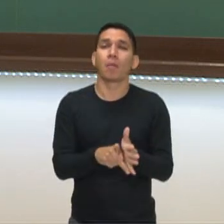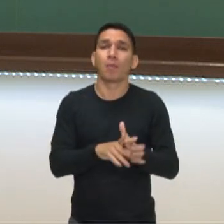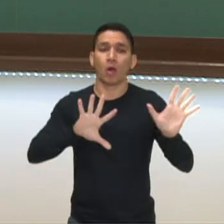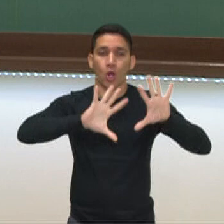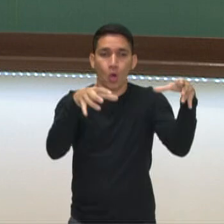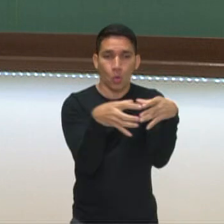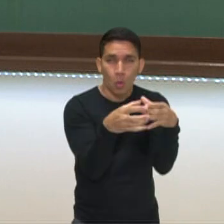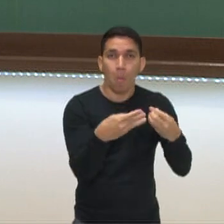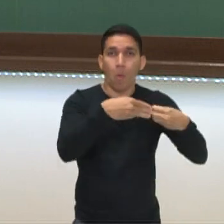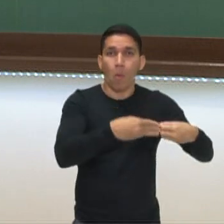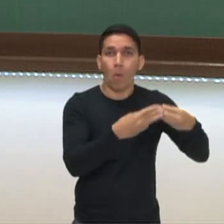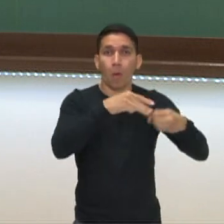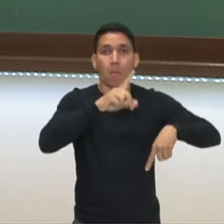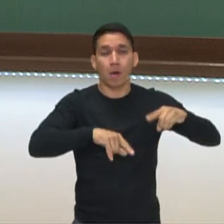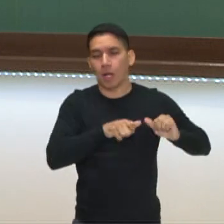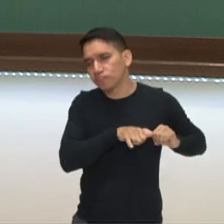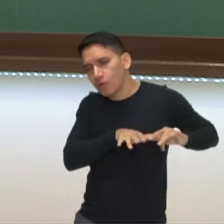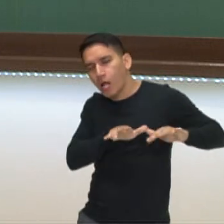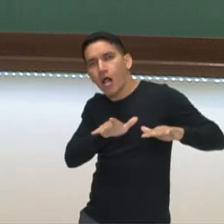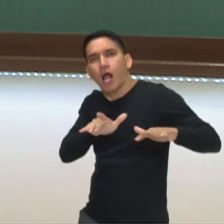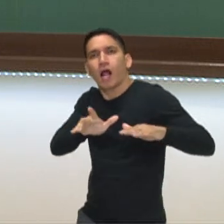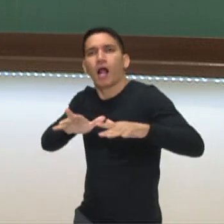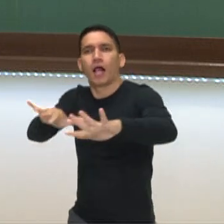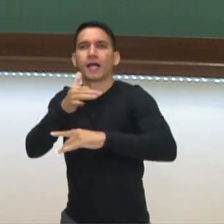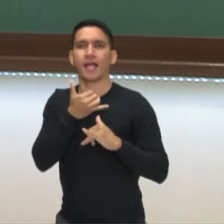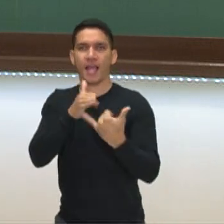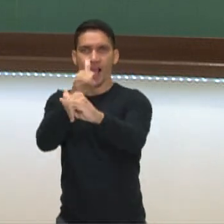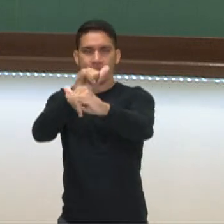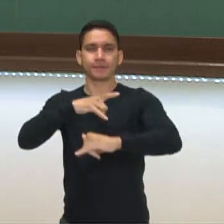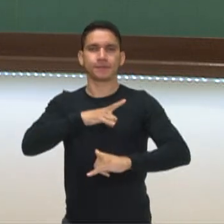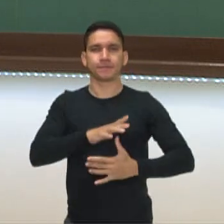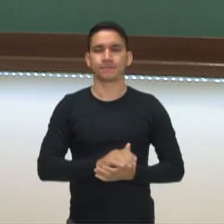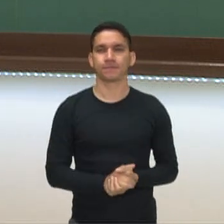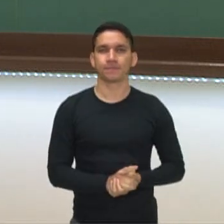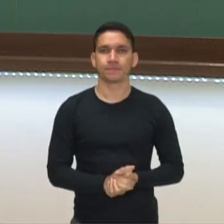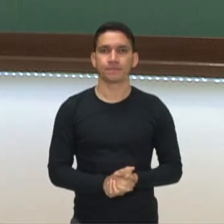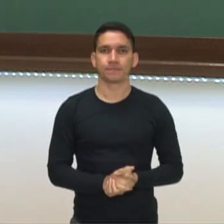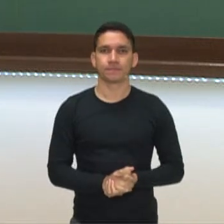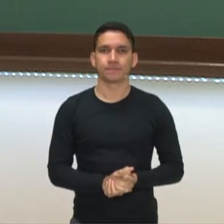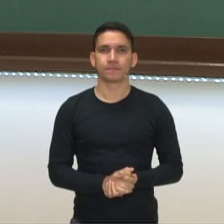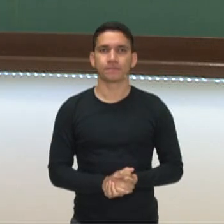moléculas do material para que ocorra a condução da energia elétrica, tá?